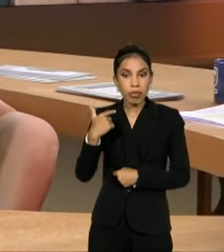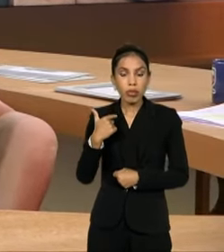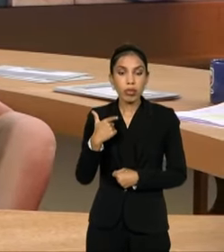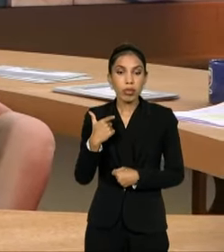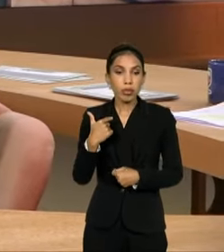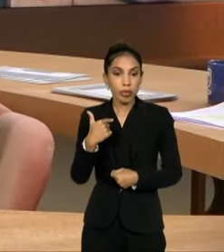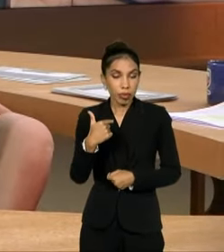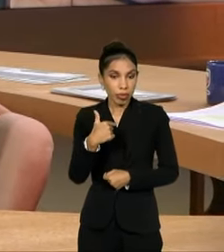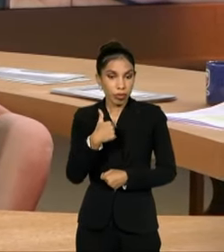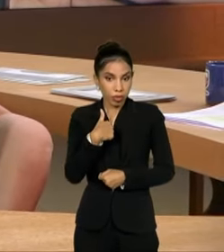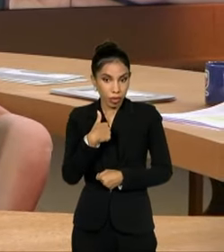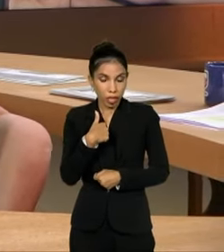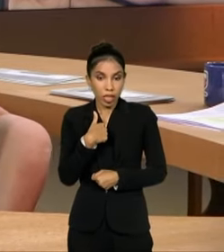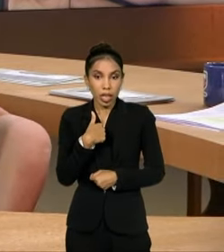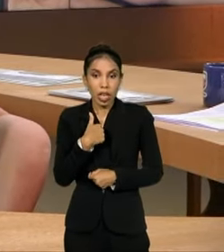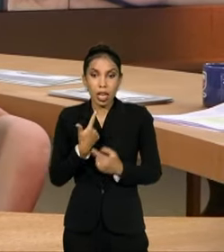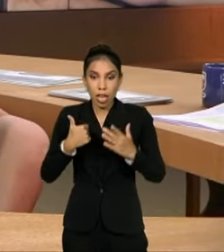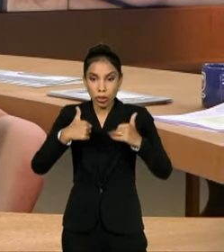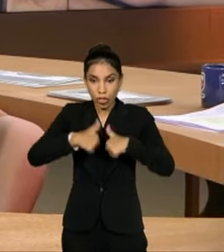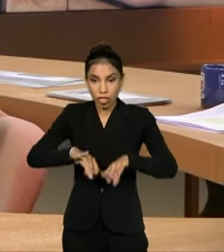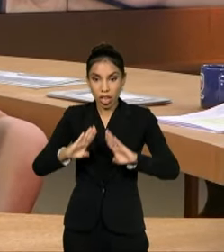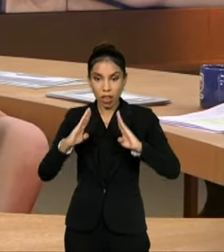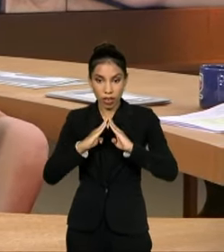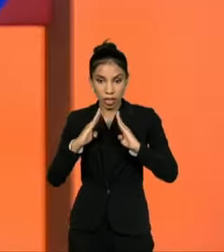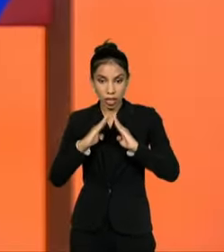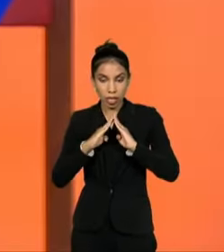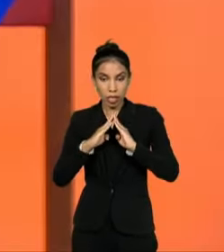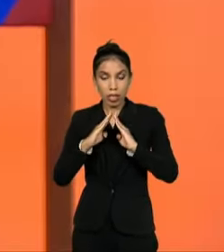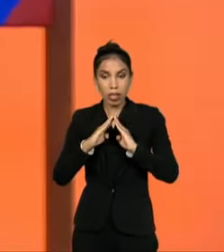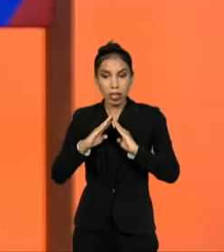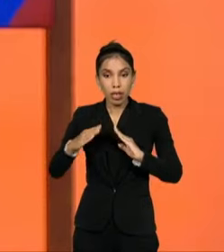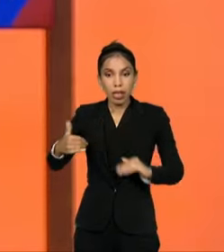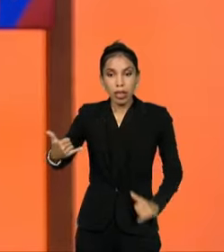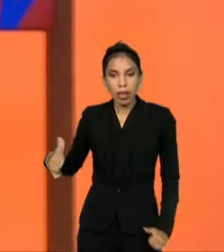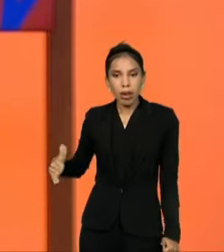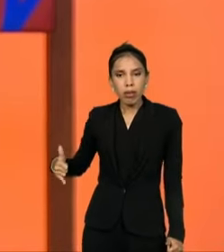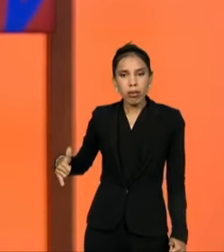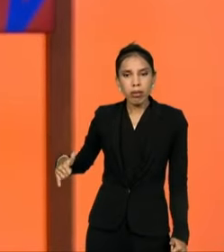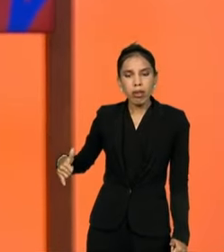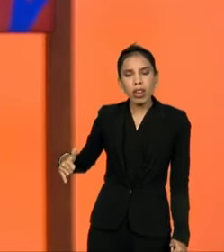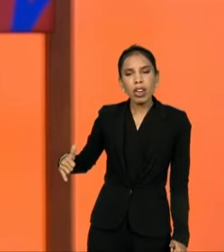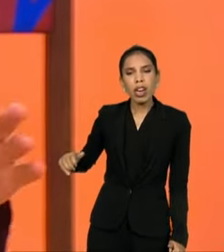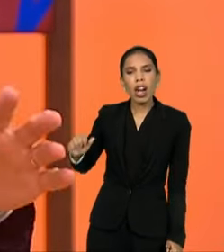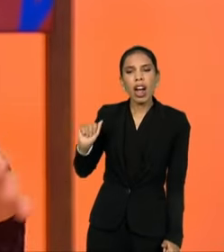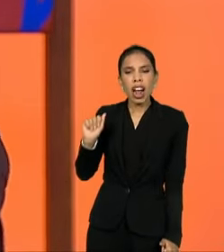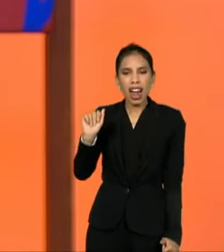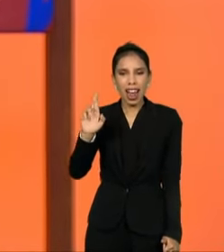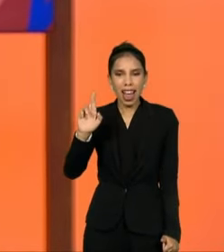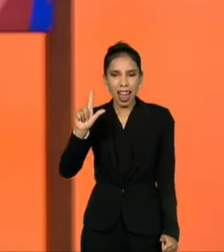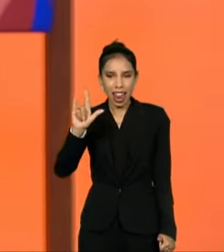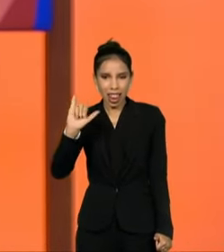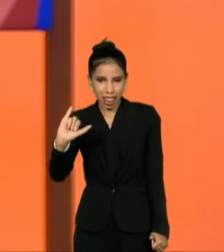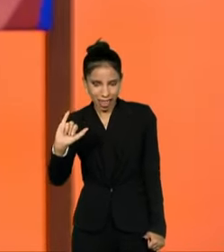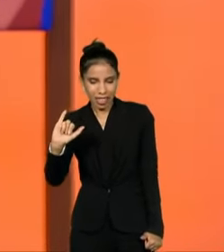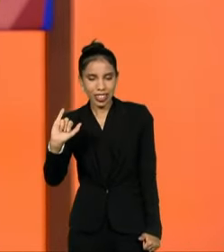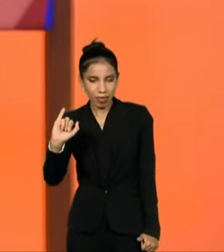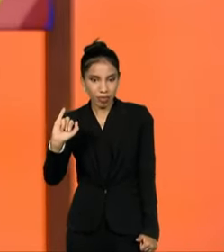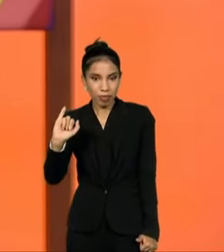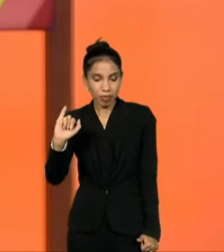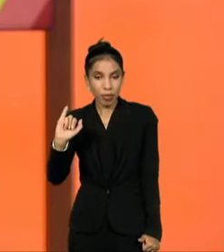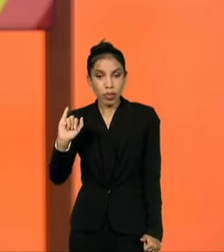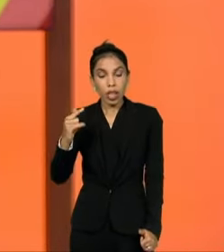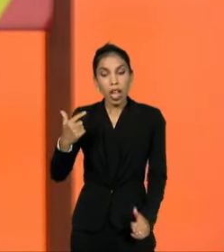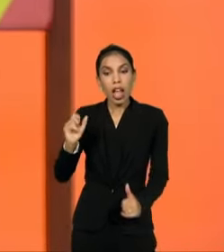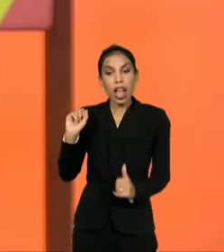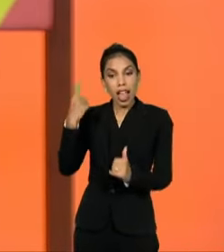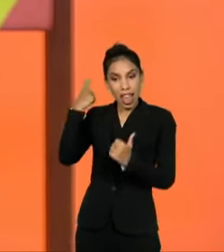Tanto é que a gente estava em casa, né? Toca meu telefone a primeira vez, era o Arley. Que foi meu